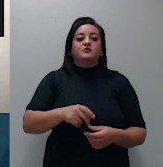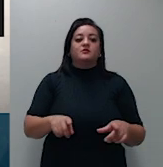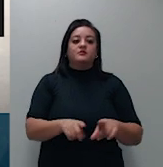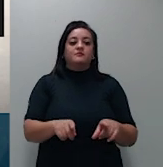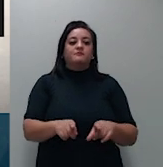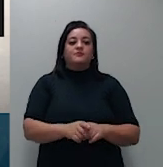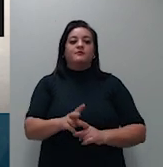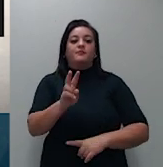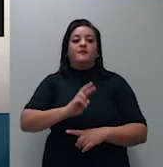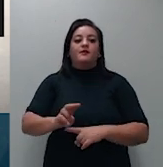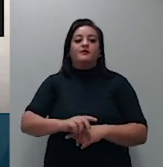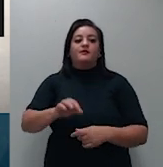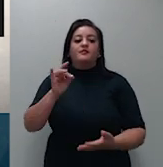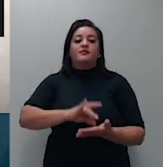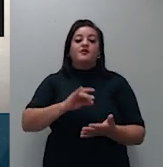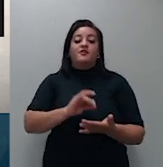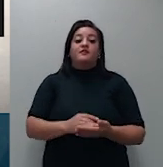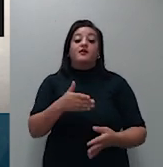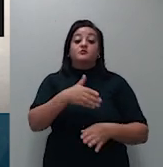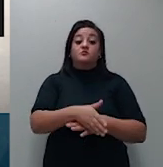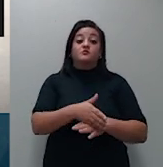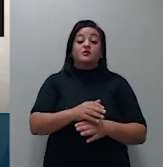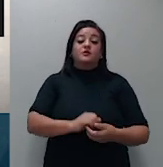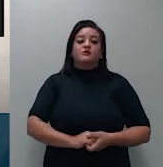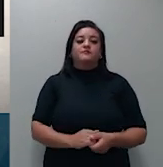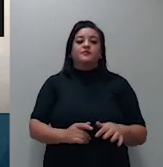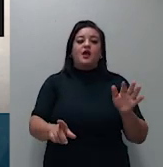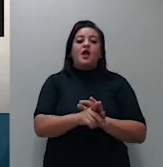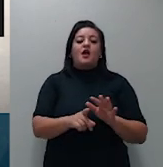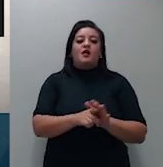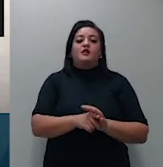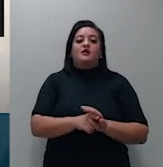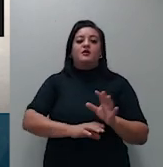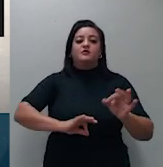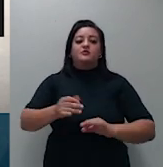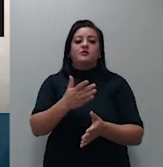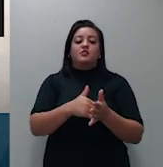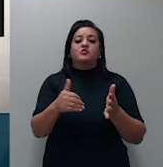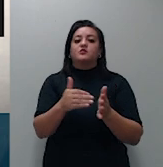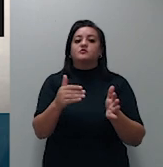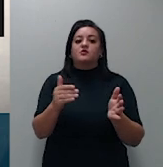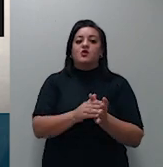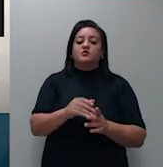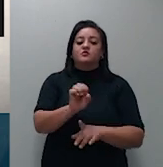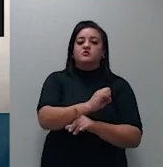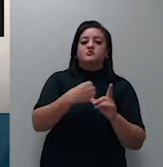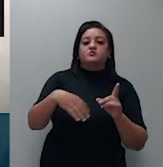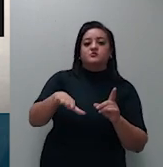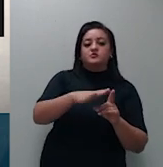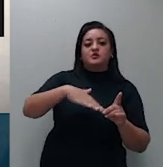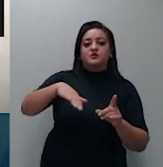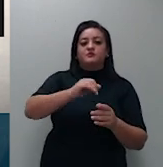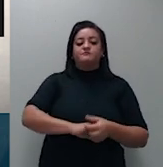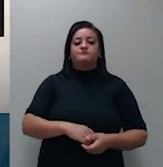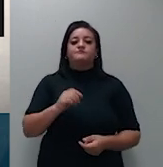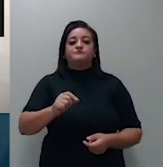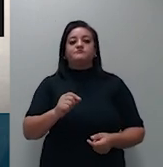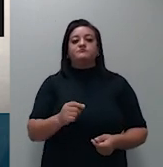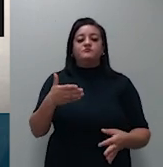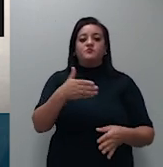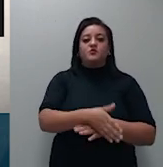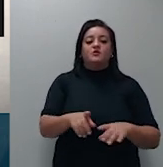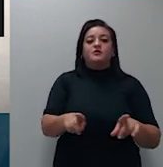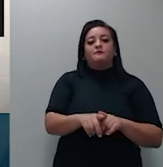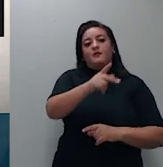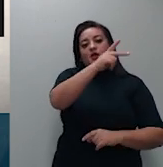será de fato implementada a lei compele todas as sociedades incluem as pessoas jurídicas